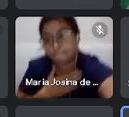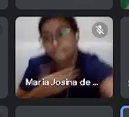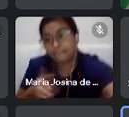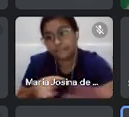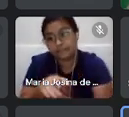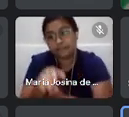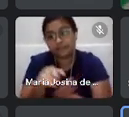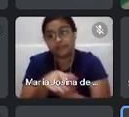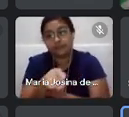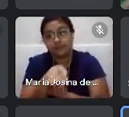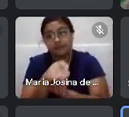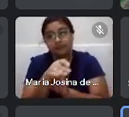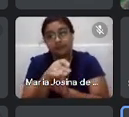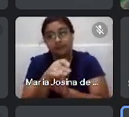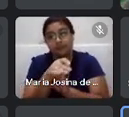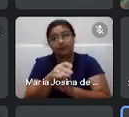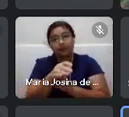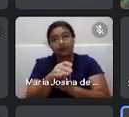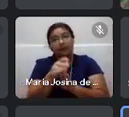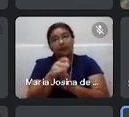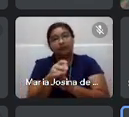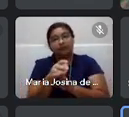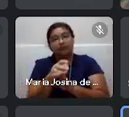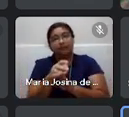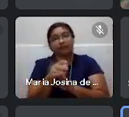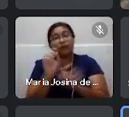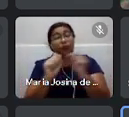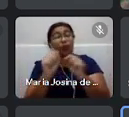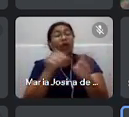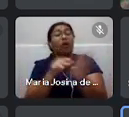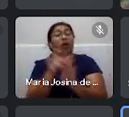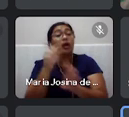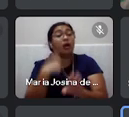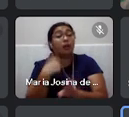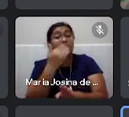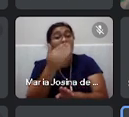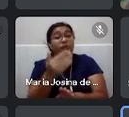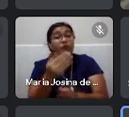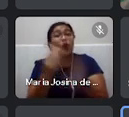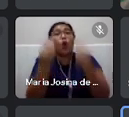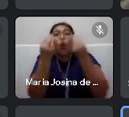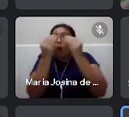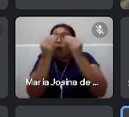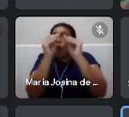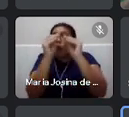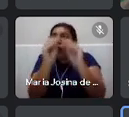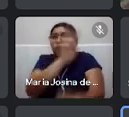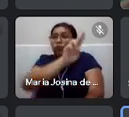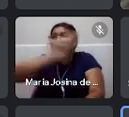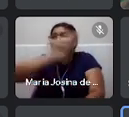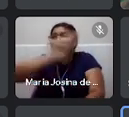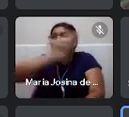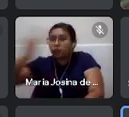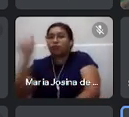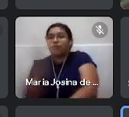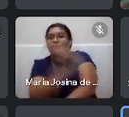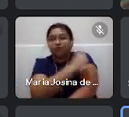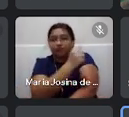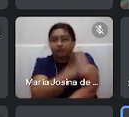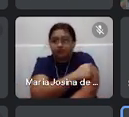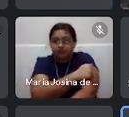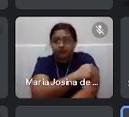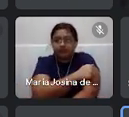foi: coloquem todos os nomes do grupo no PDF, dos alunos que estão nesse grupo no